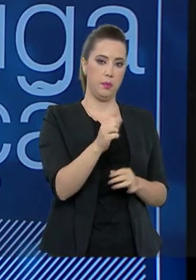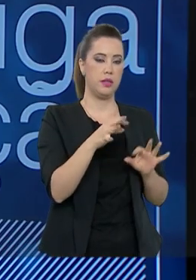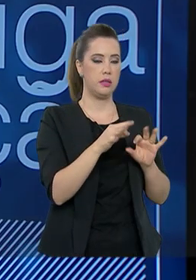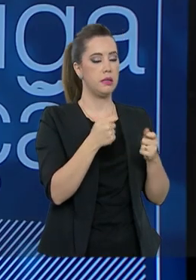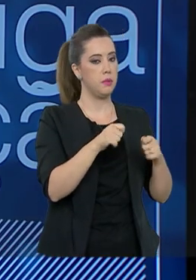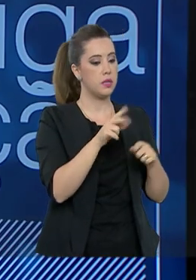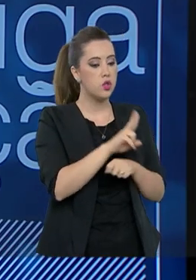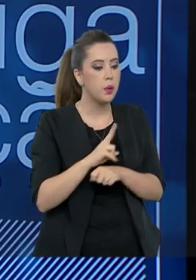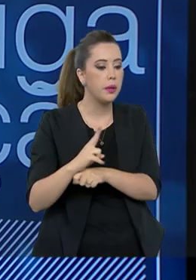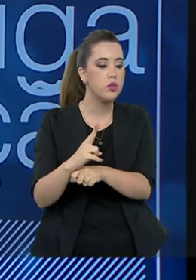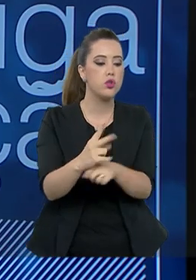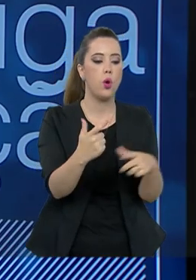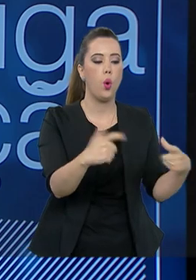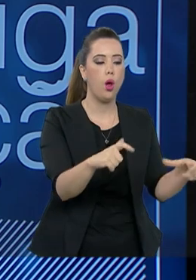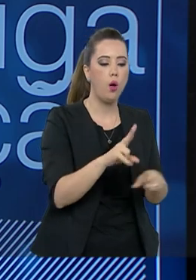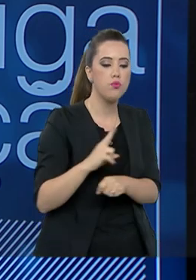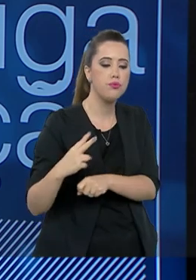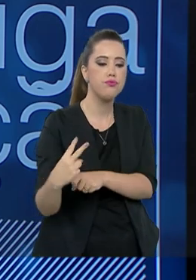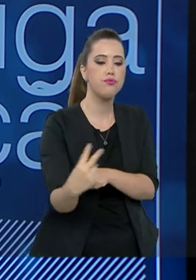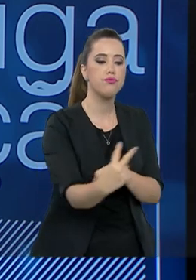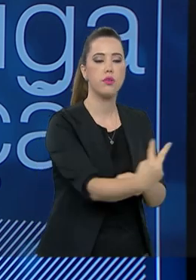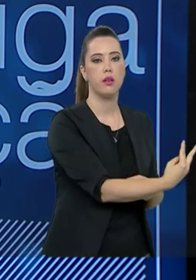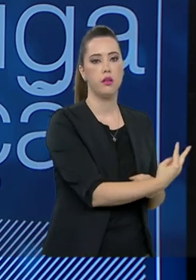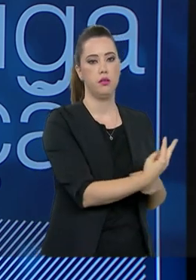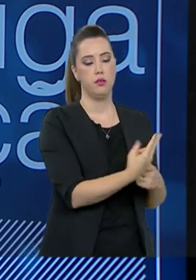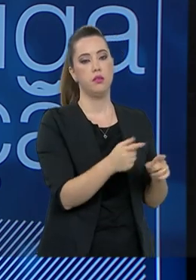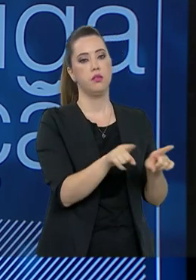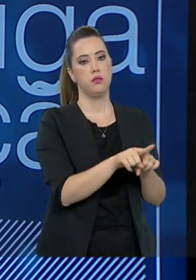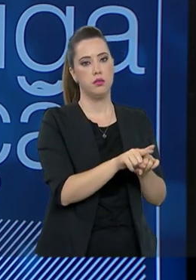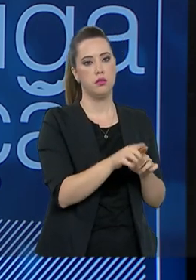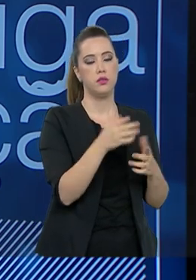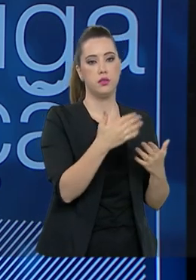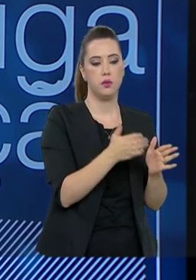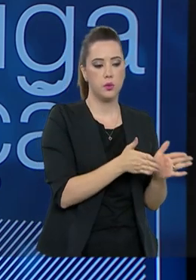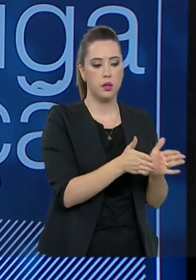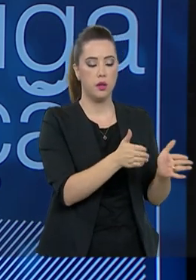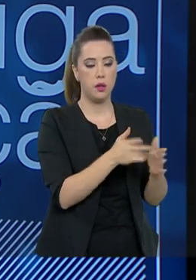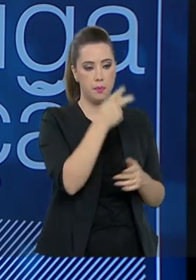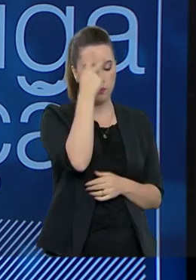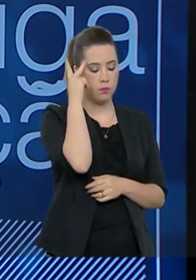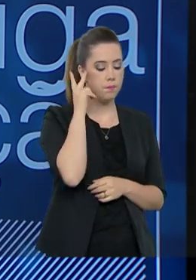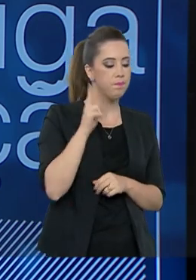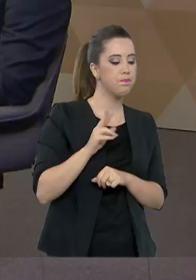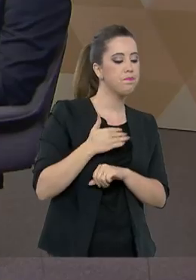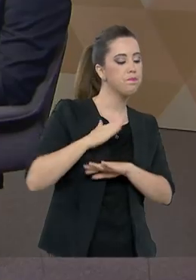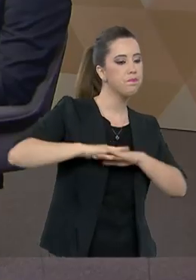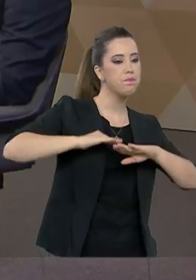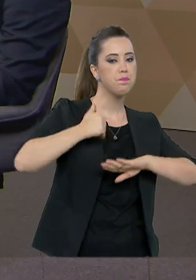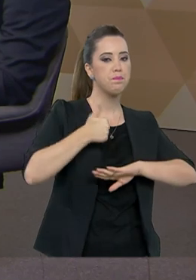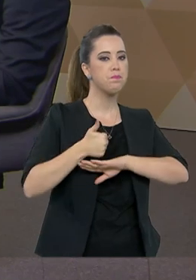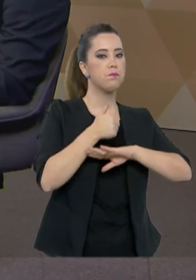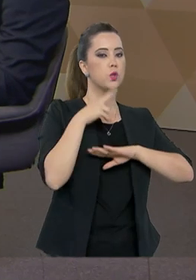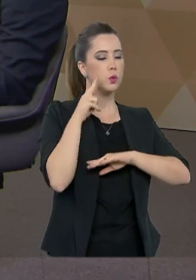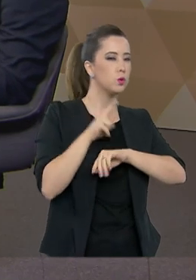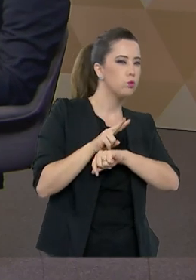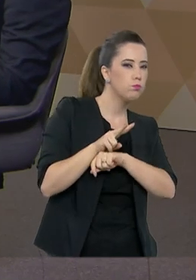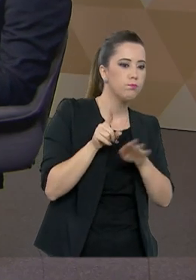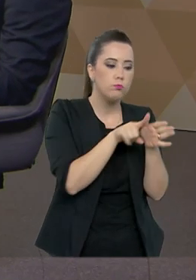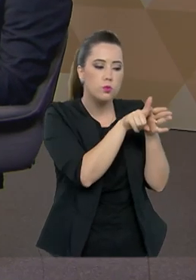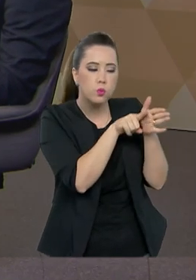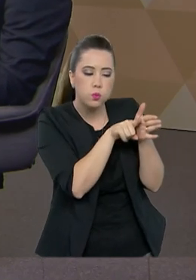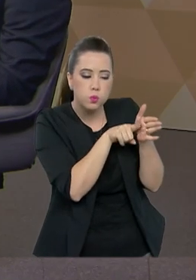isolamento, a preservação do local de crime, um exame propriamente no qual o perito criminal verifica tudo o que acontece lá naquele